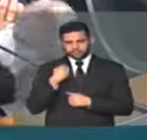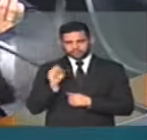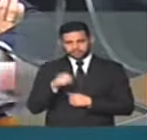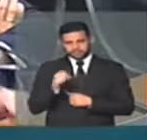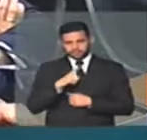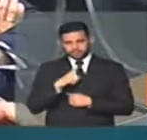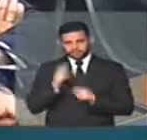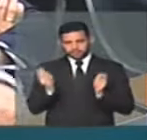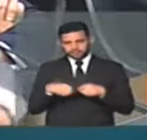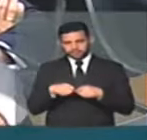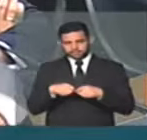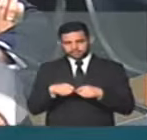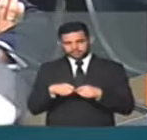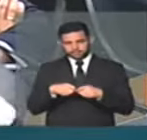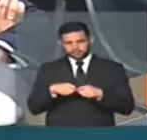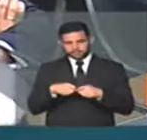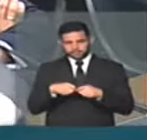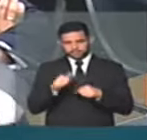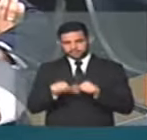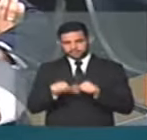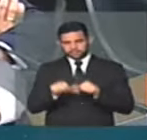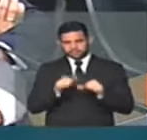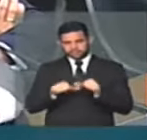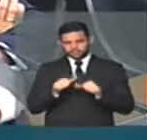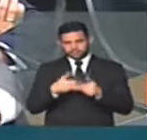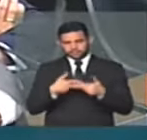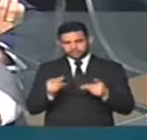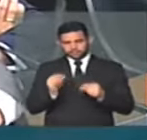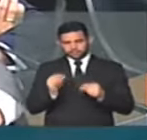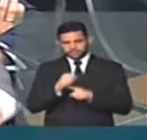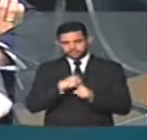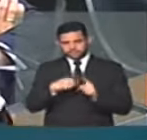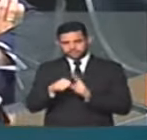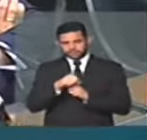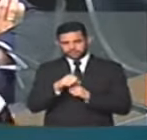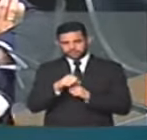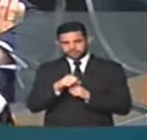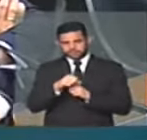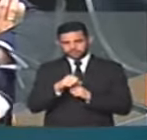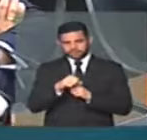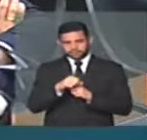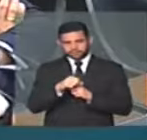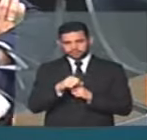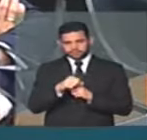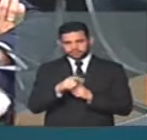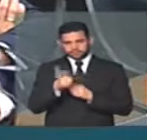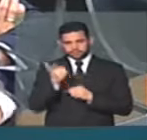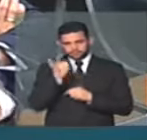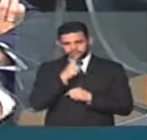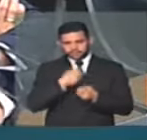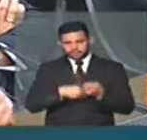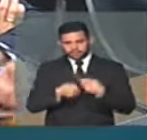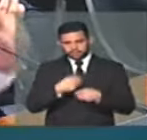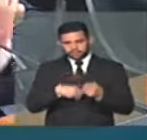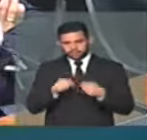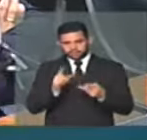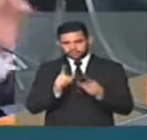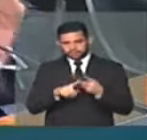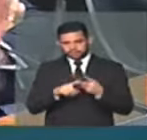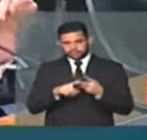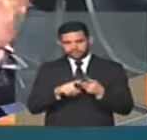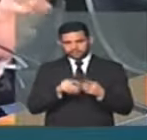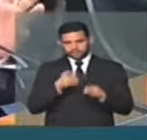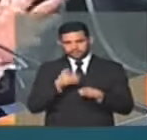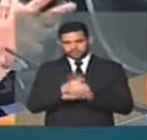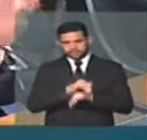anos, sim, tem essa capacidade. Se transformaram as condições sociais, se transformaram as condições econômicas,